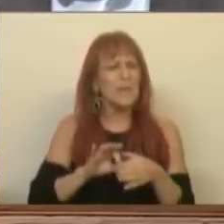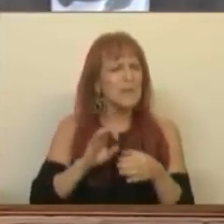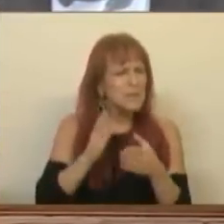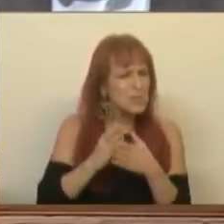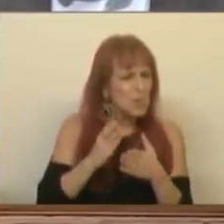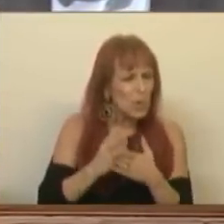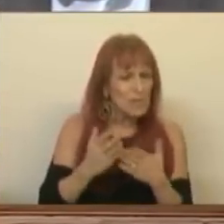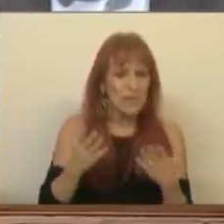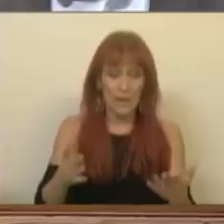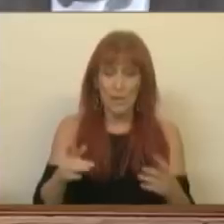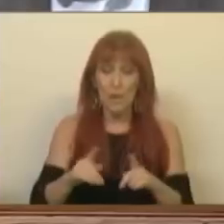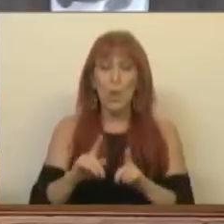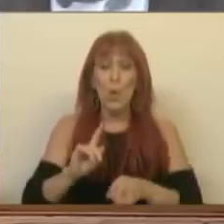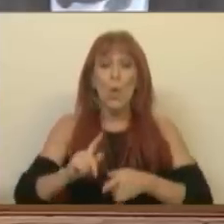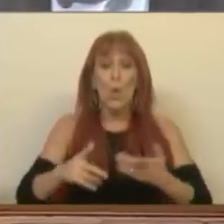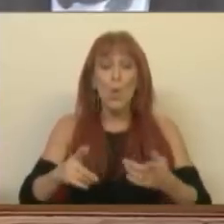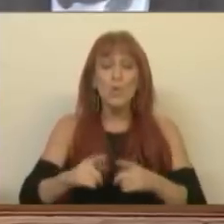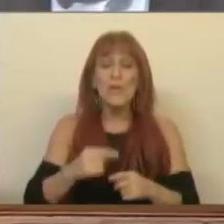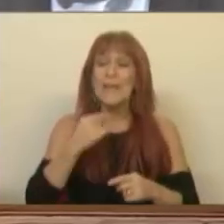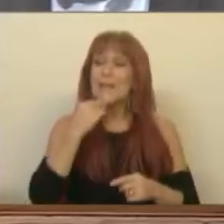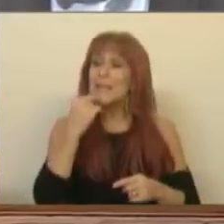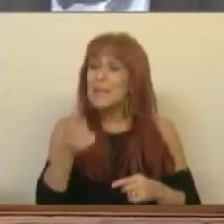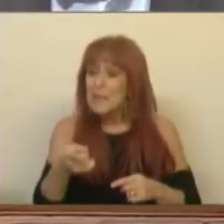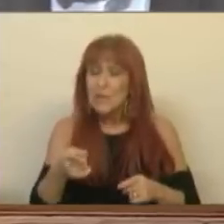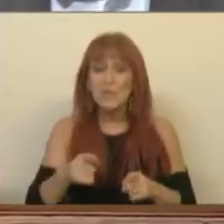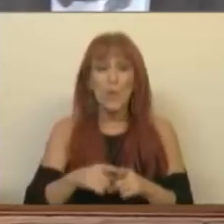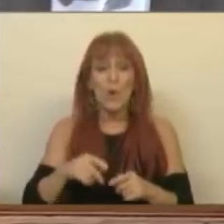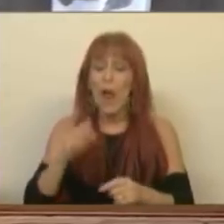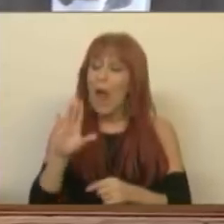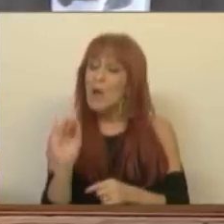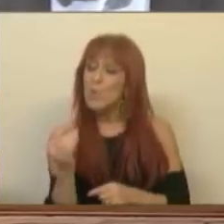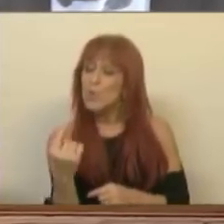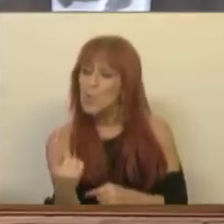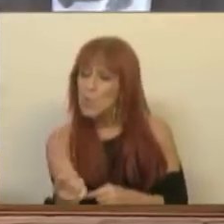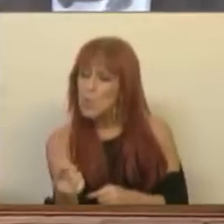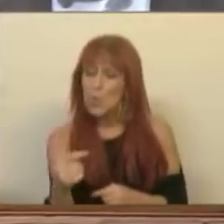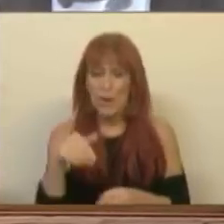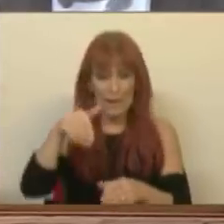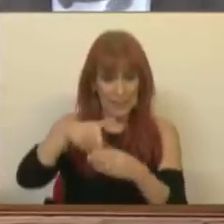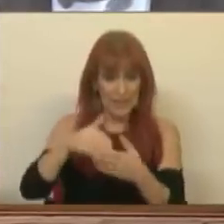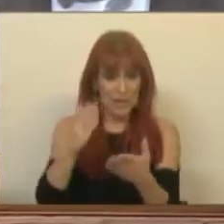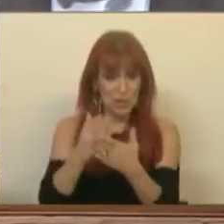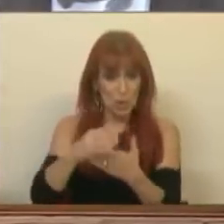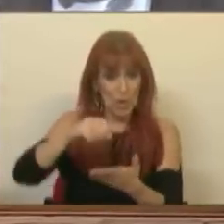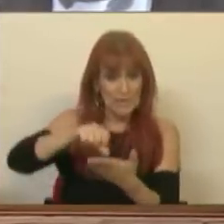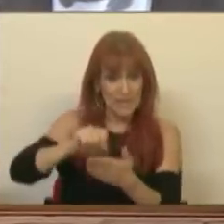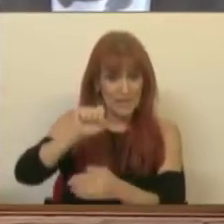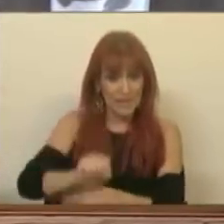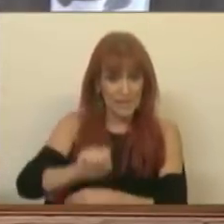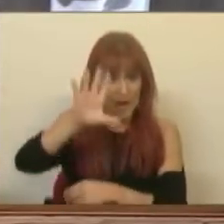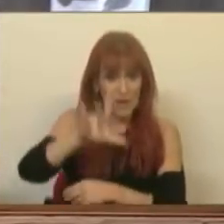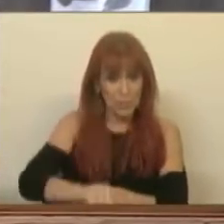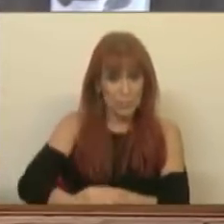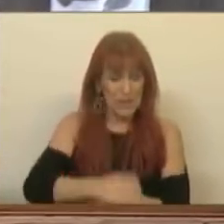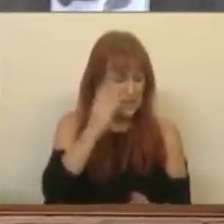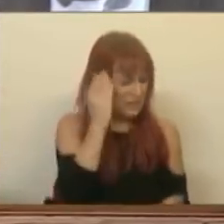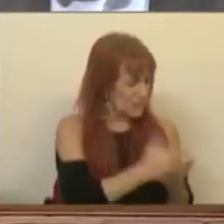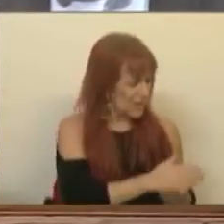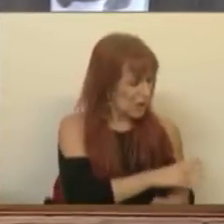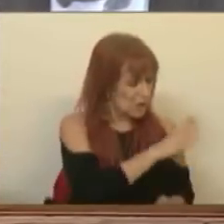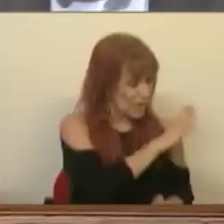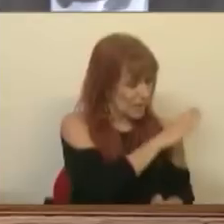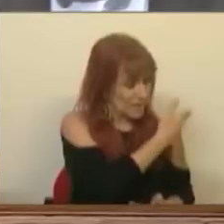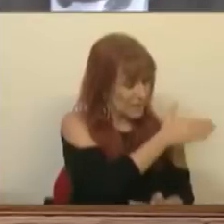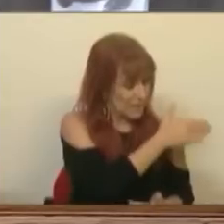ou seja o que é que se diz a um aluno na escola no centro de Lisboa que está desde o